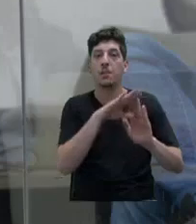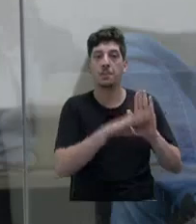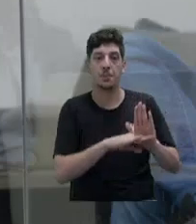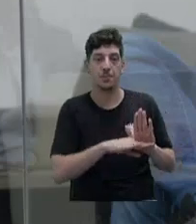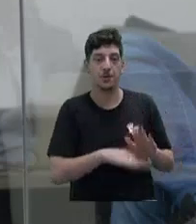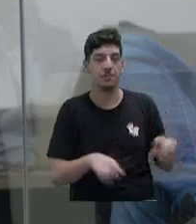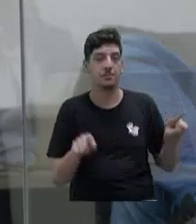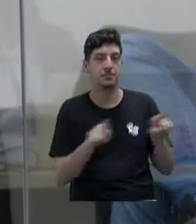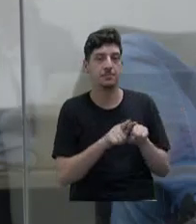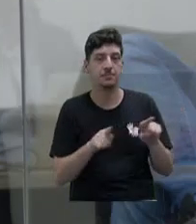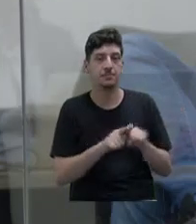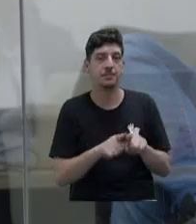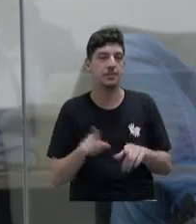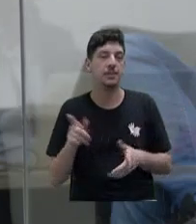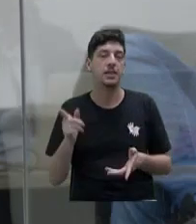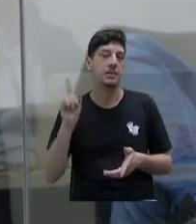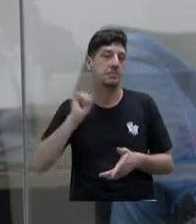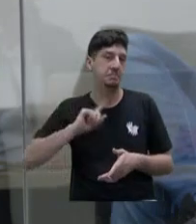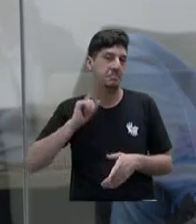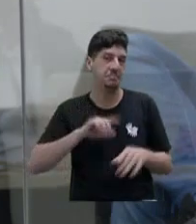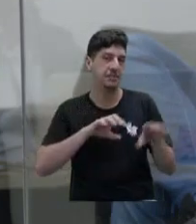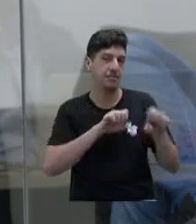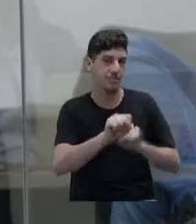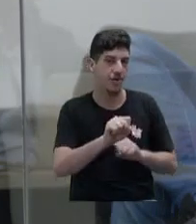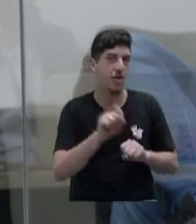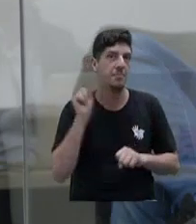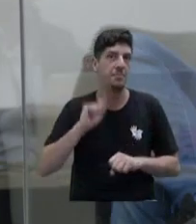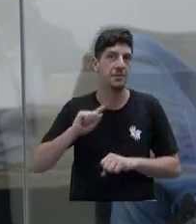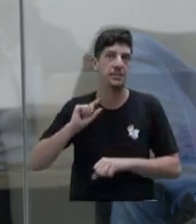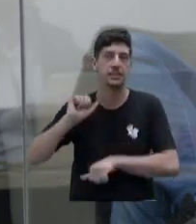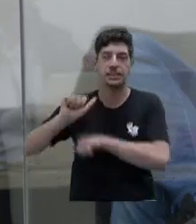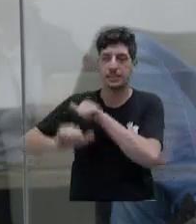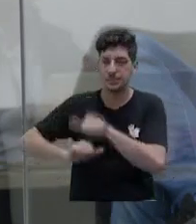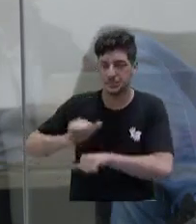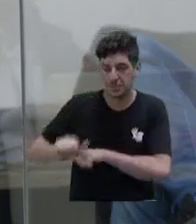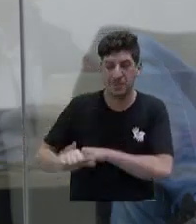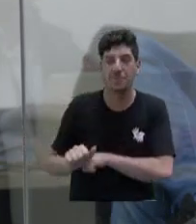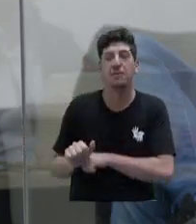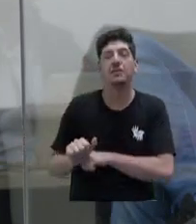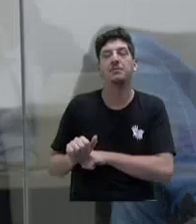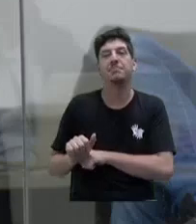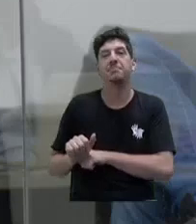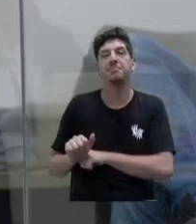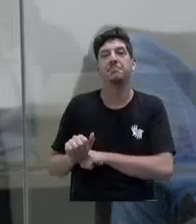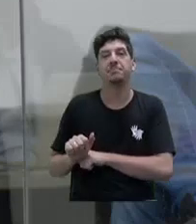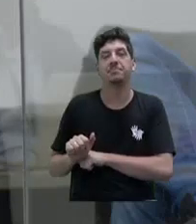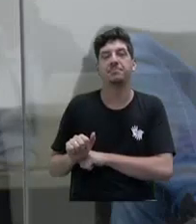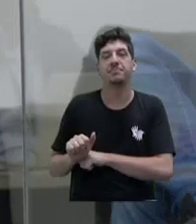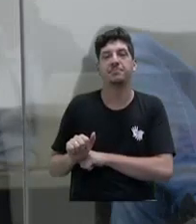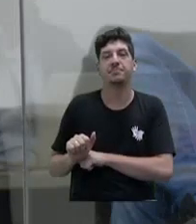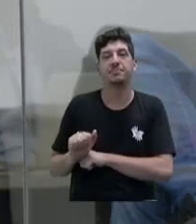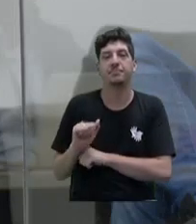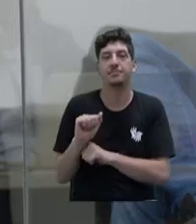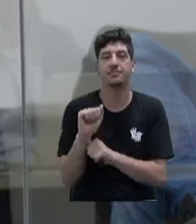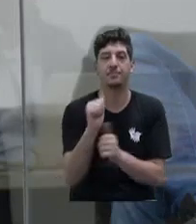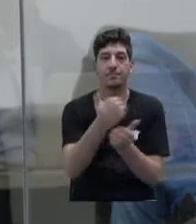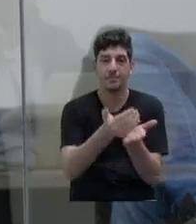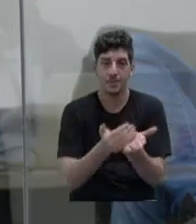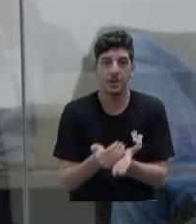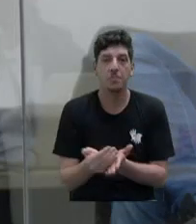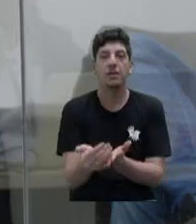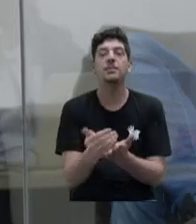também Minas Forma e Minas Transforma, que está por entrar em fase